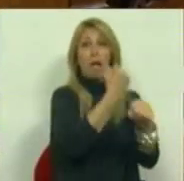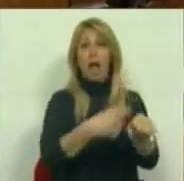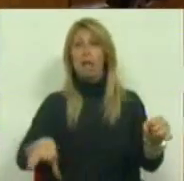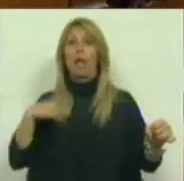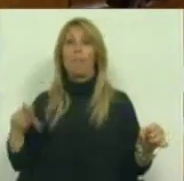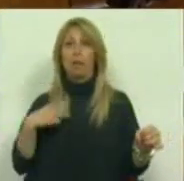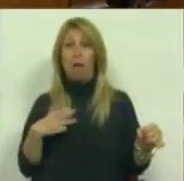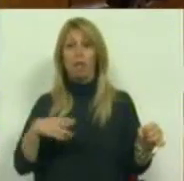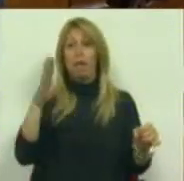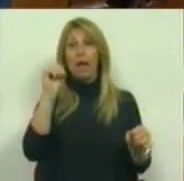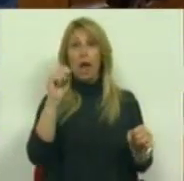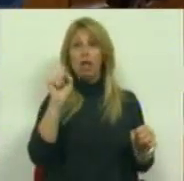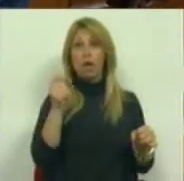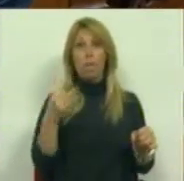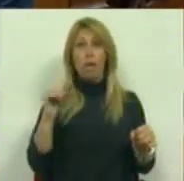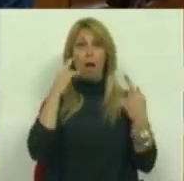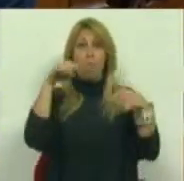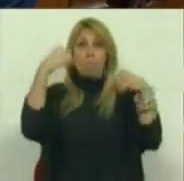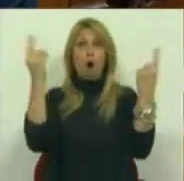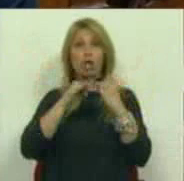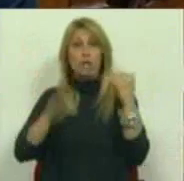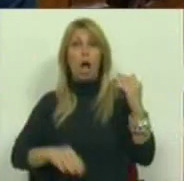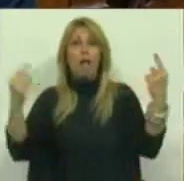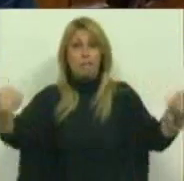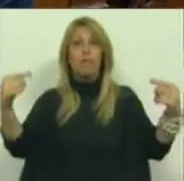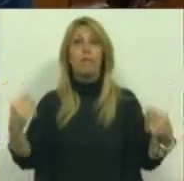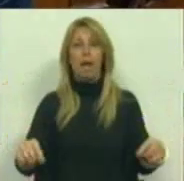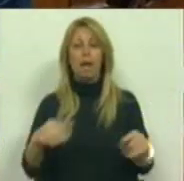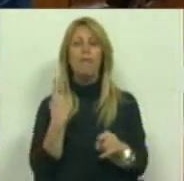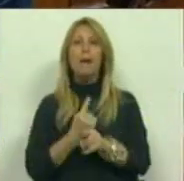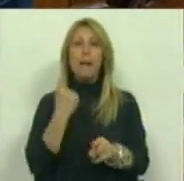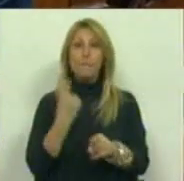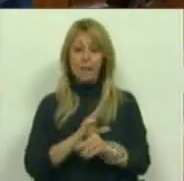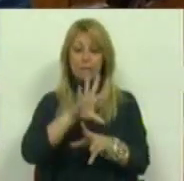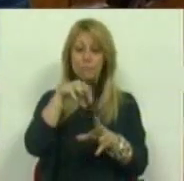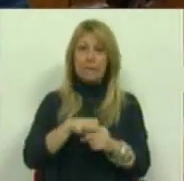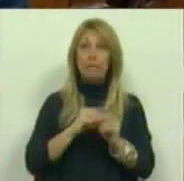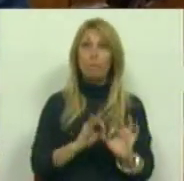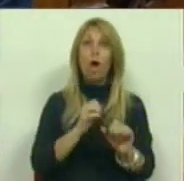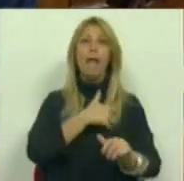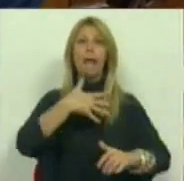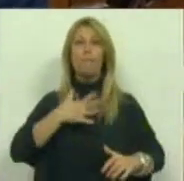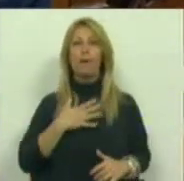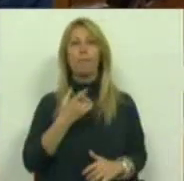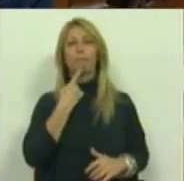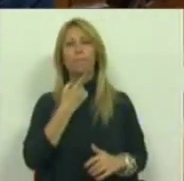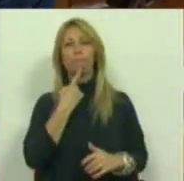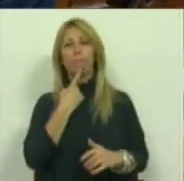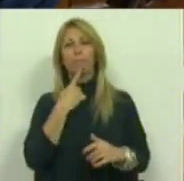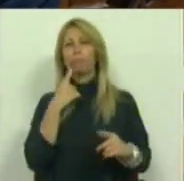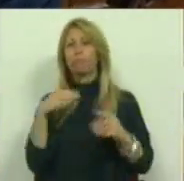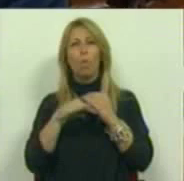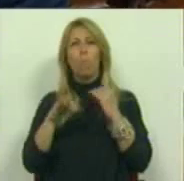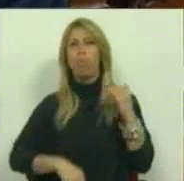conta dessa enorme desigualdade. Mas mesmo entre as próprias empresas, afinal percebemos que há uma desigualdade